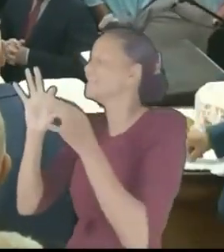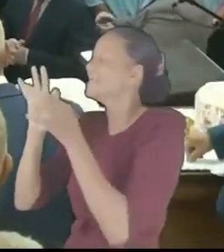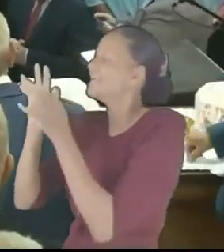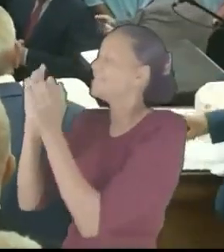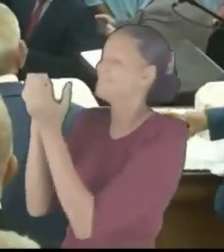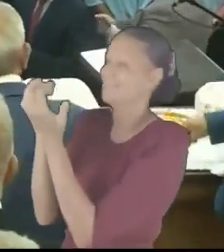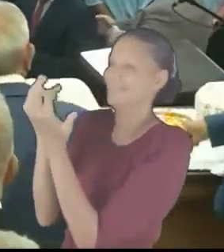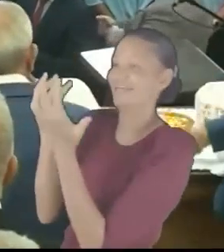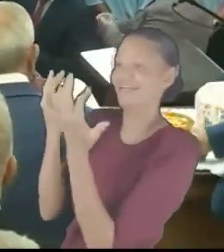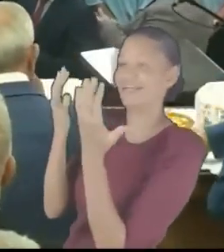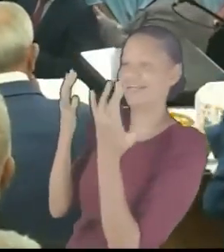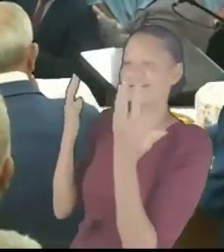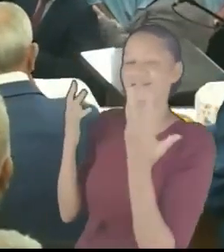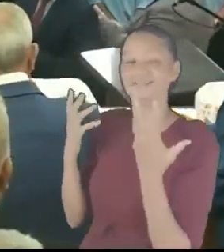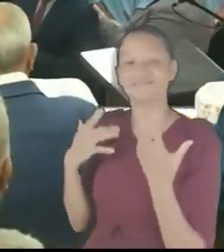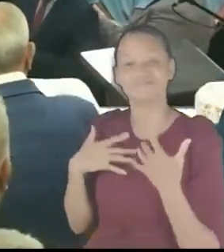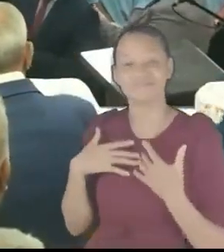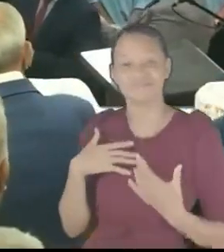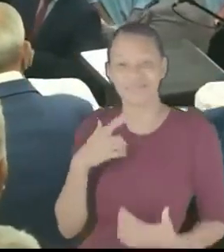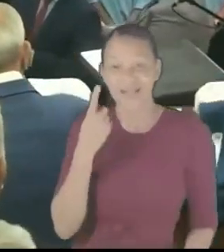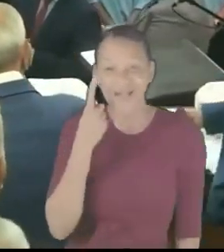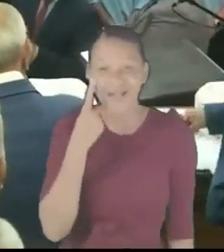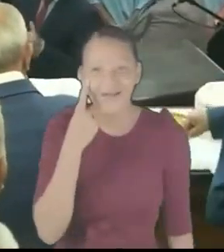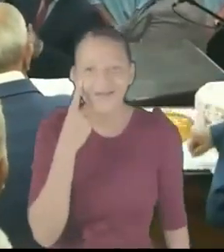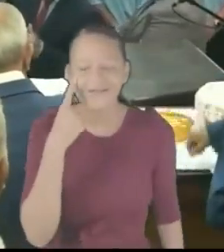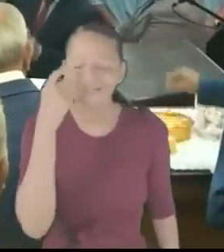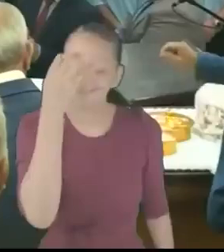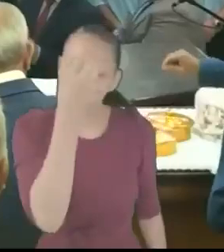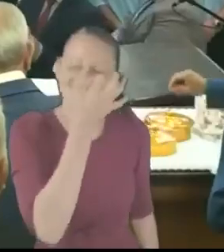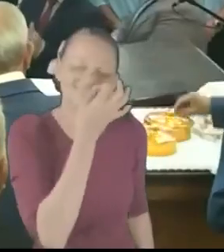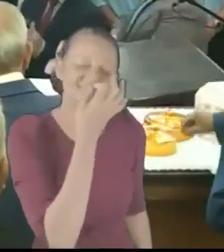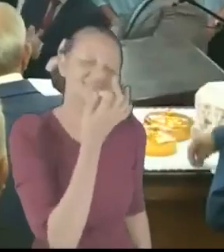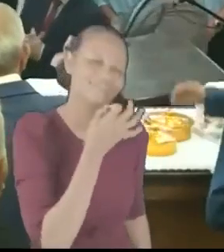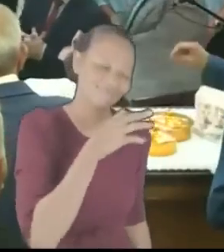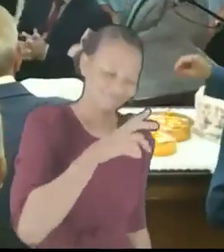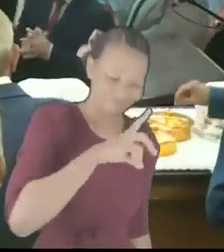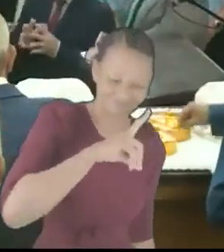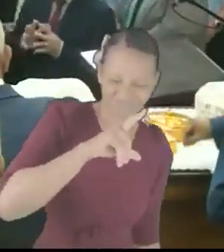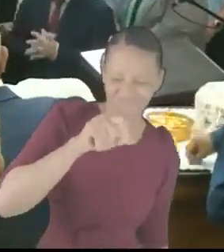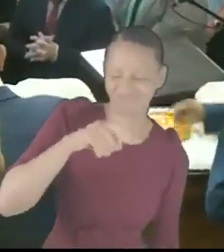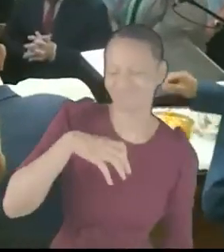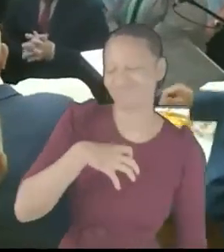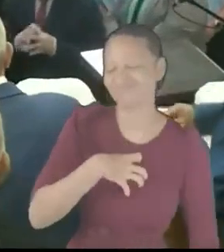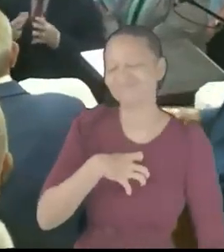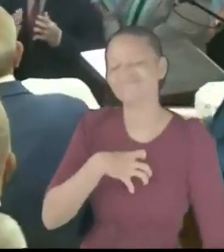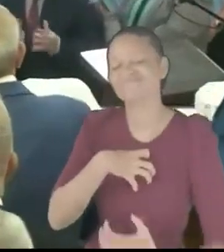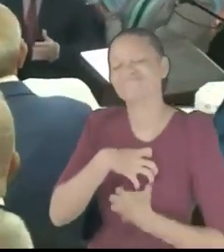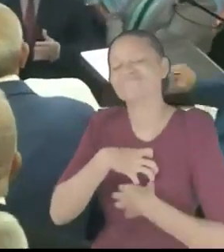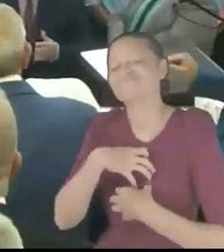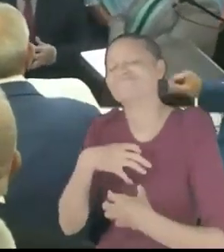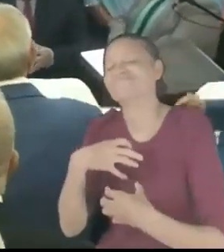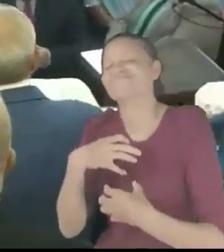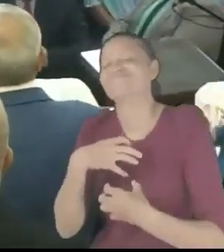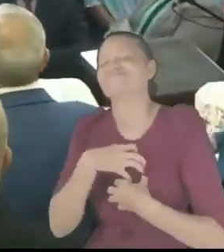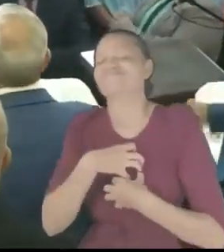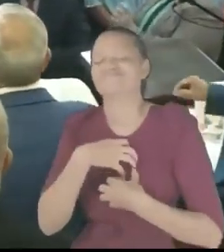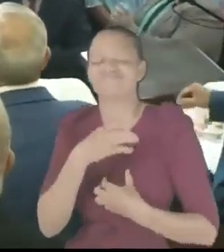Mais um dia senti, olha que coisa linda. Mais um dia senti.